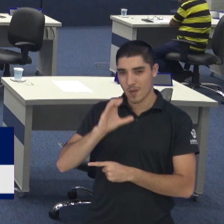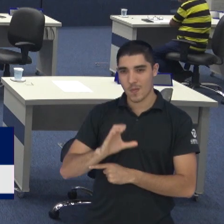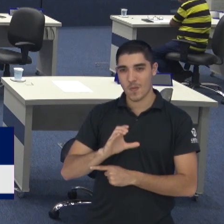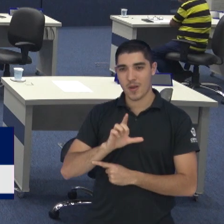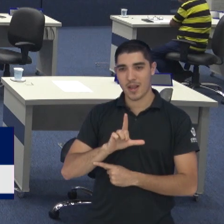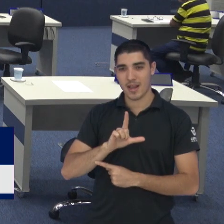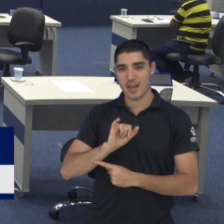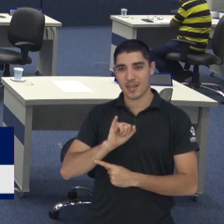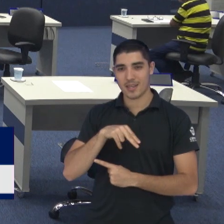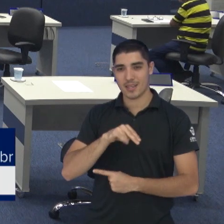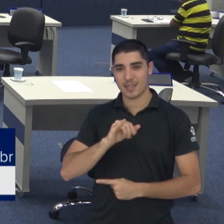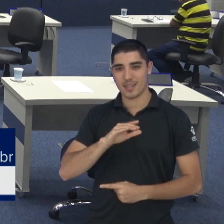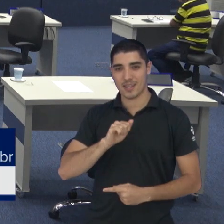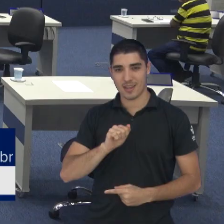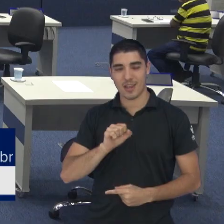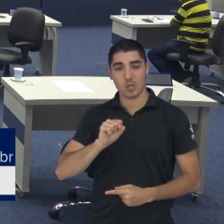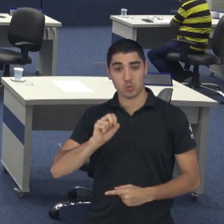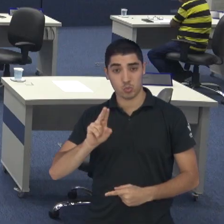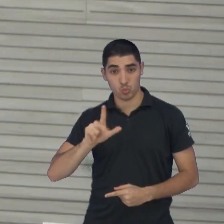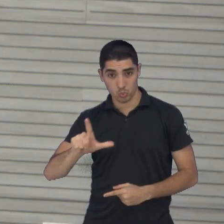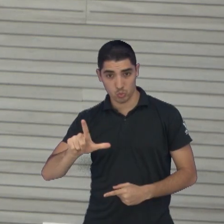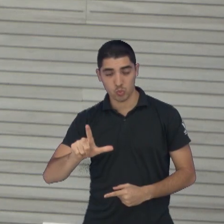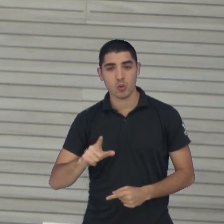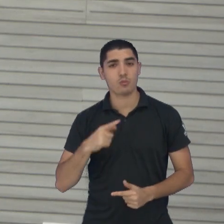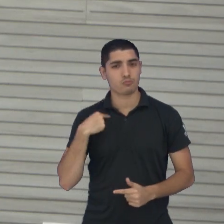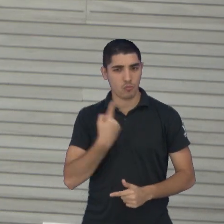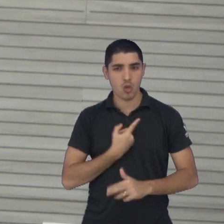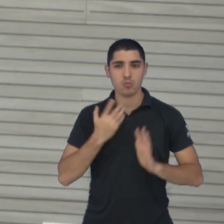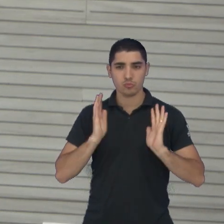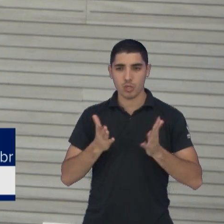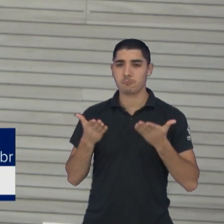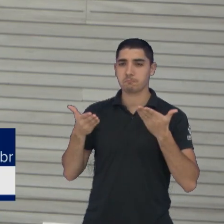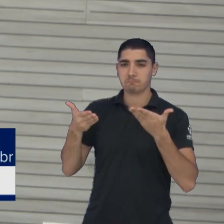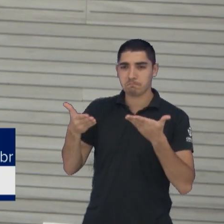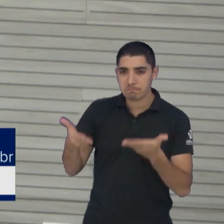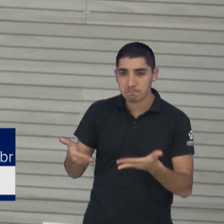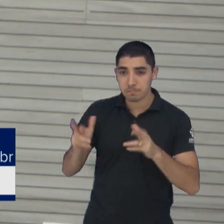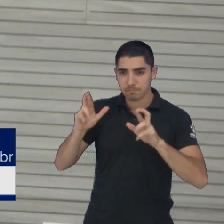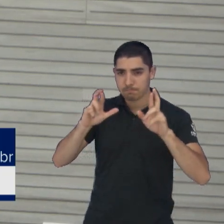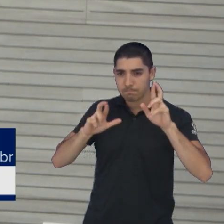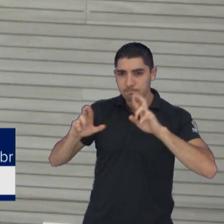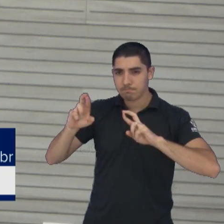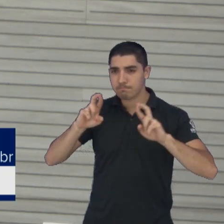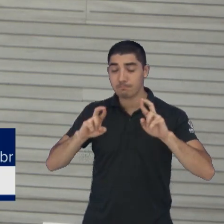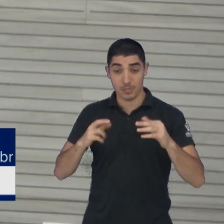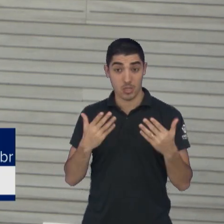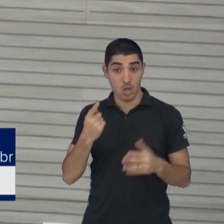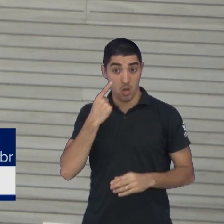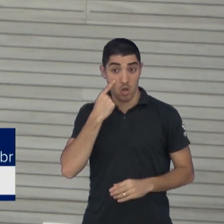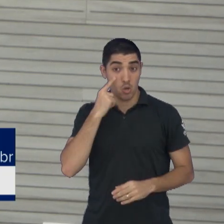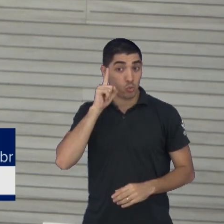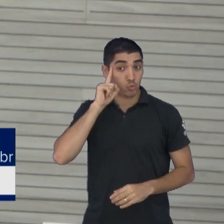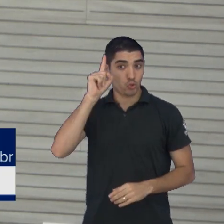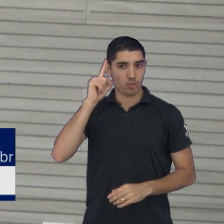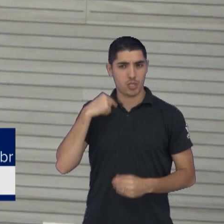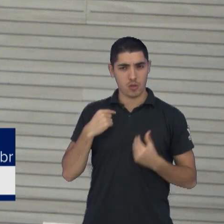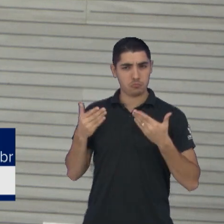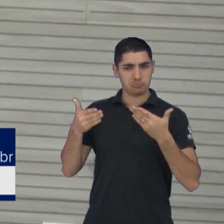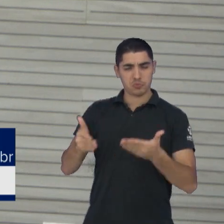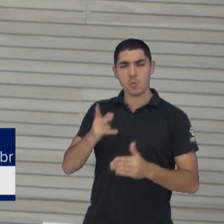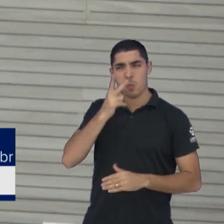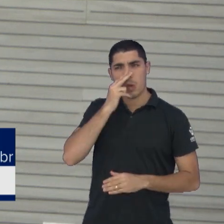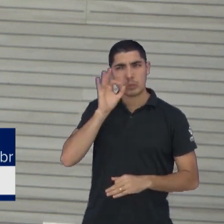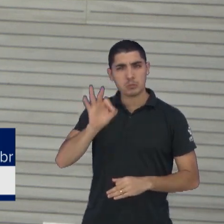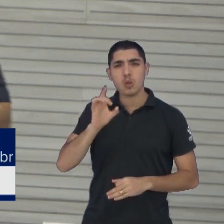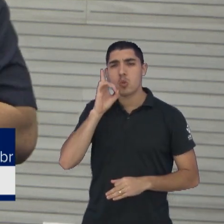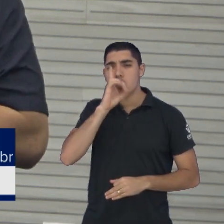fez uma fiscalização lá também. E, Dulce, no dia que eu estive lá, foi num domingo, se eu não me recordo